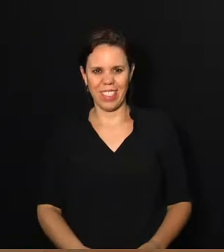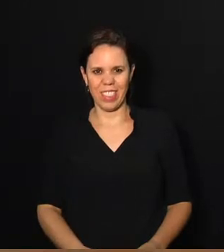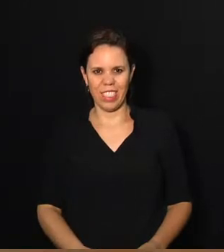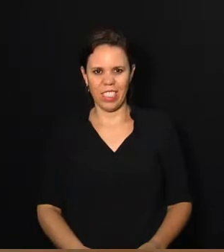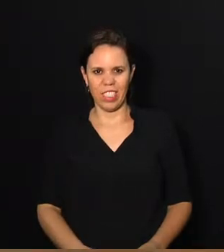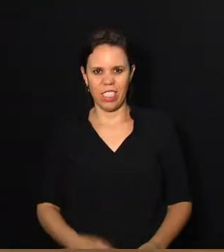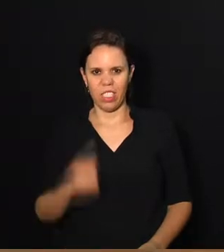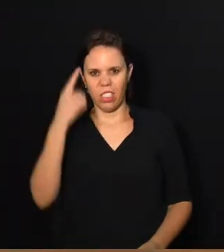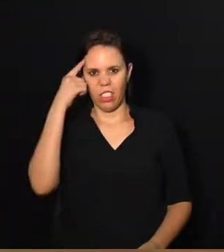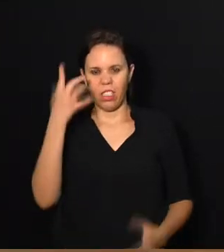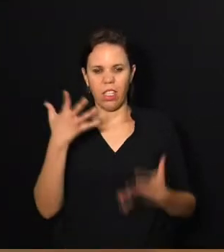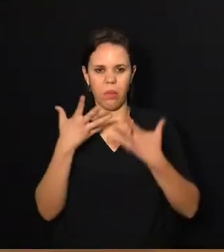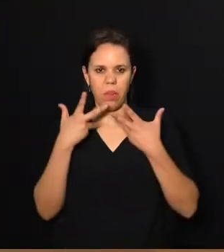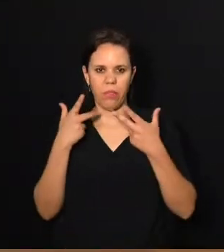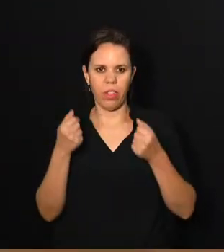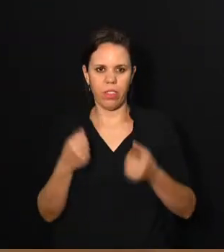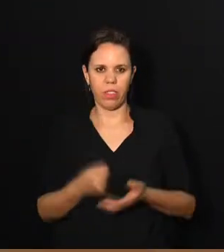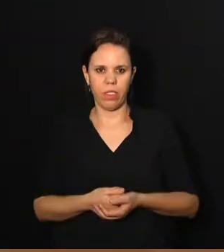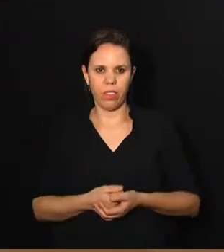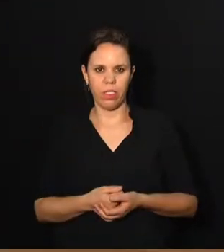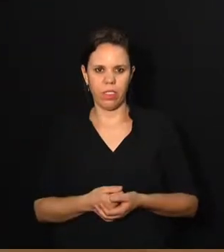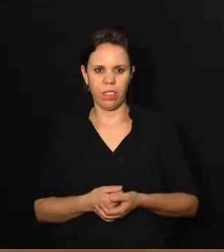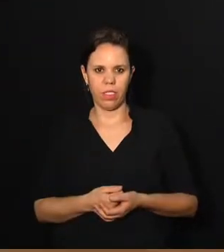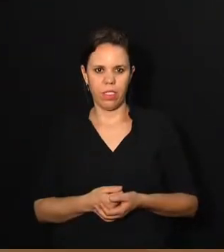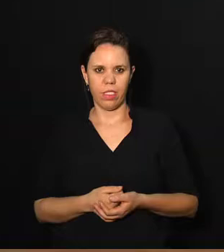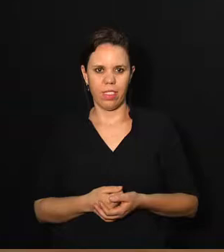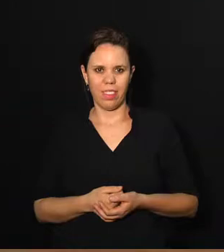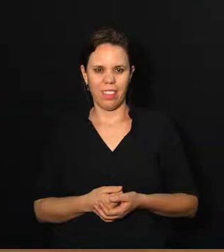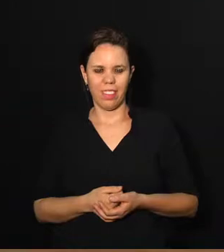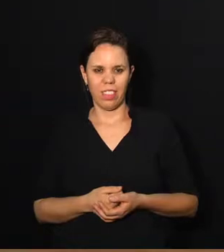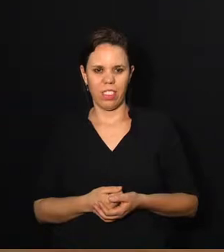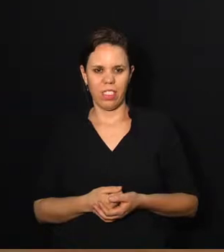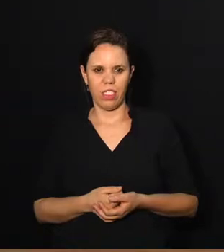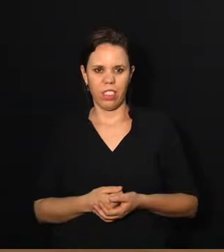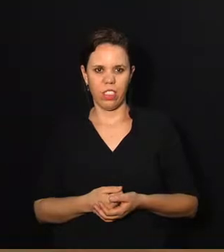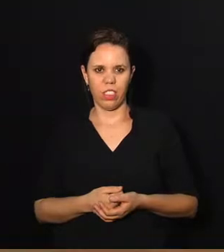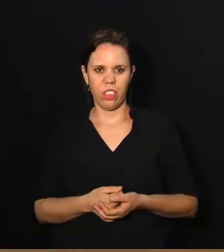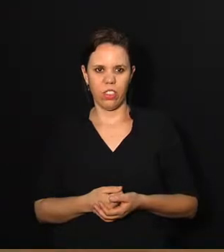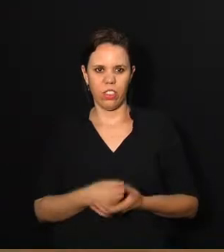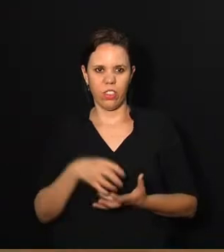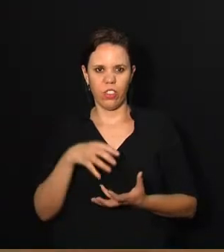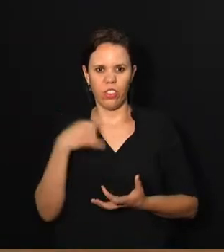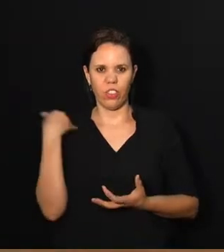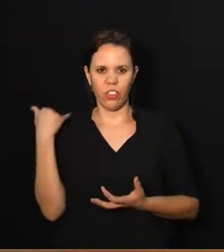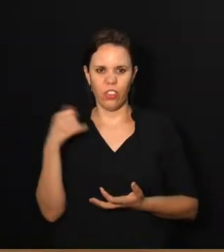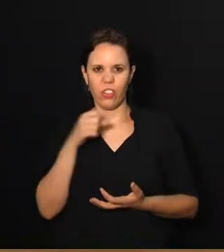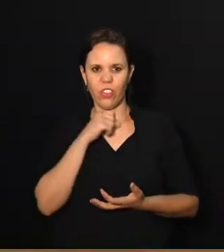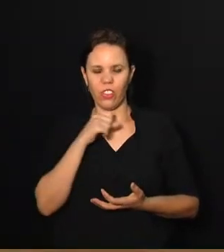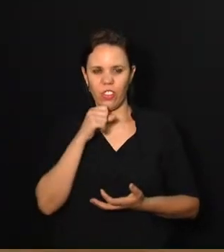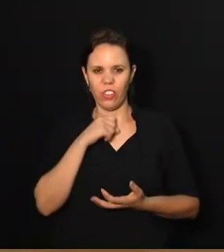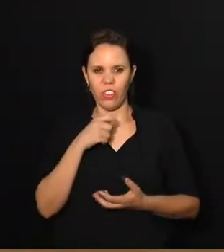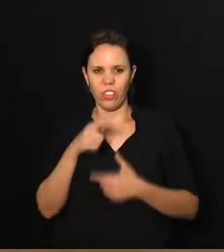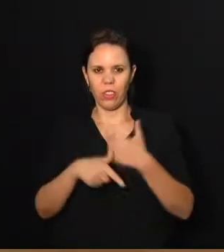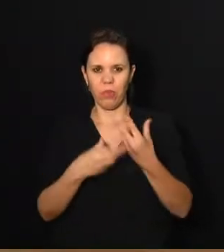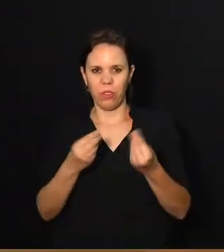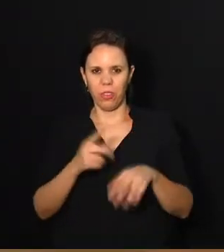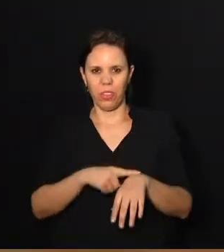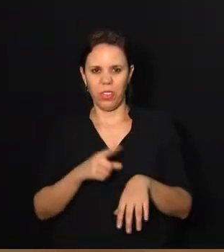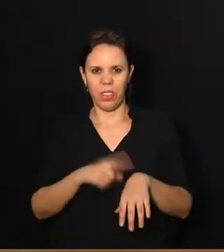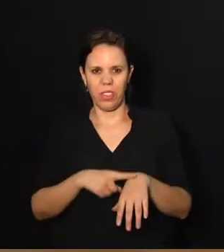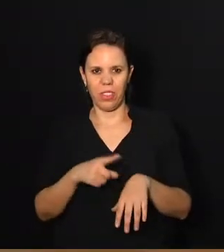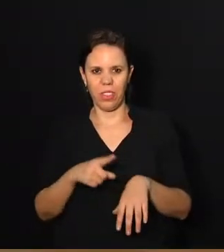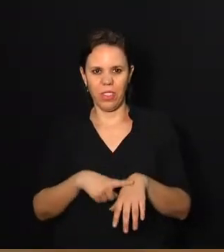Uma ideia maravilhosa, porque, né, o idoso precisa... Eu trabalhei muito tempo com a